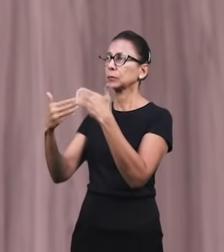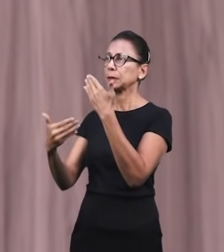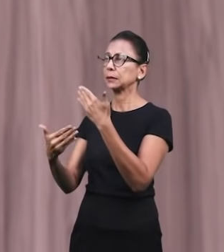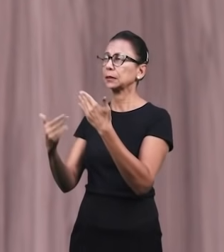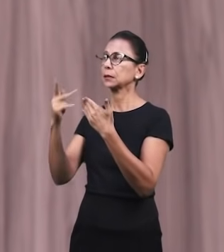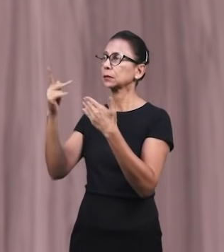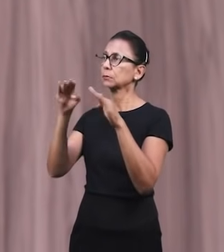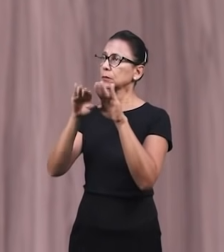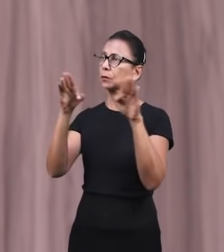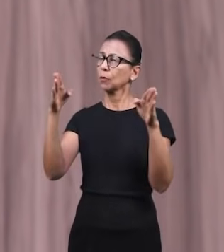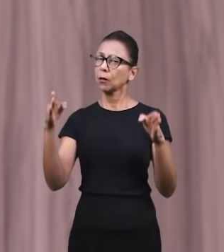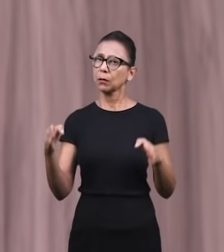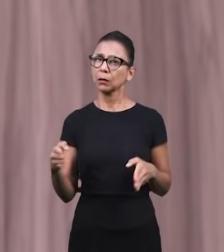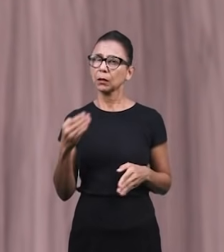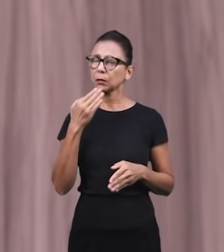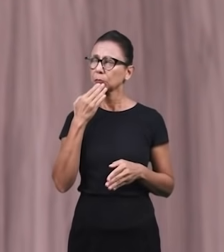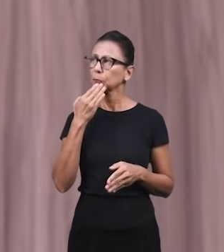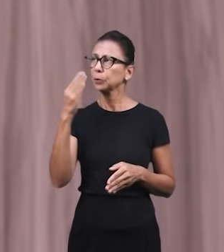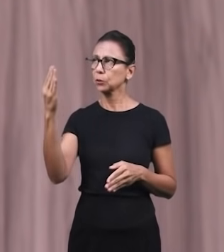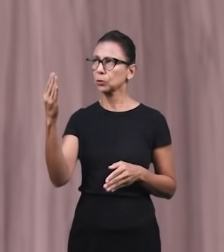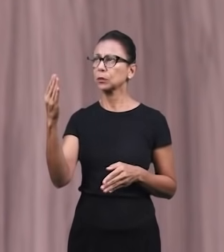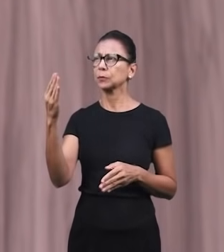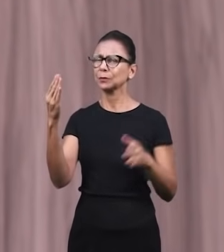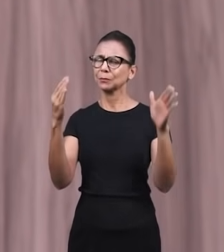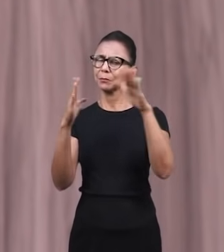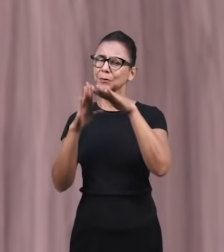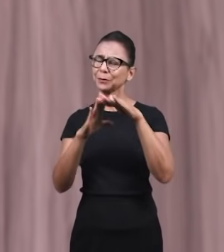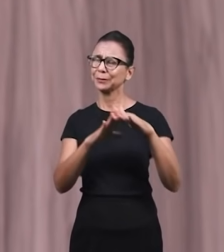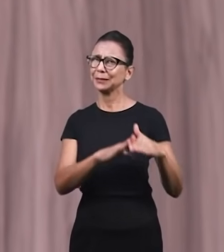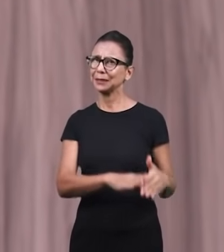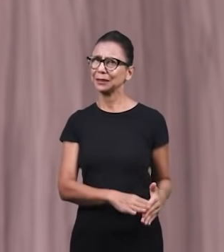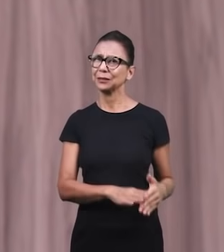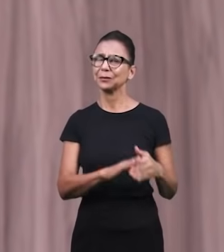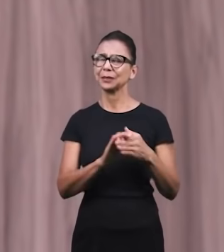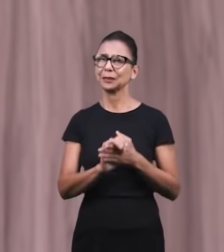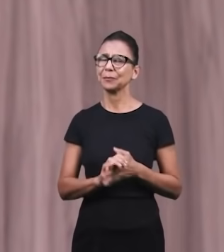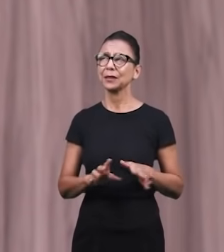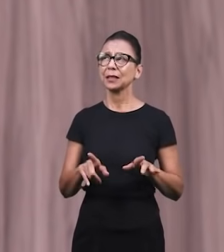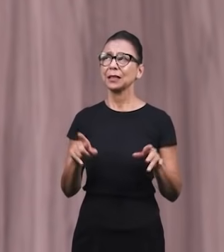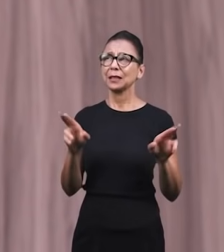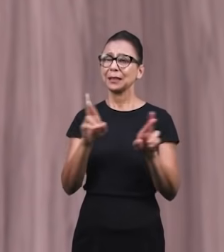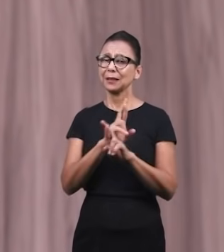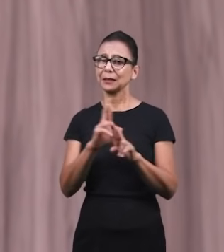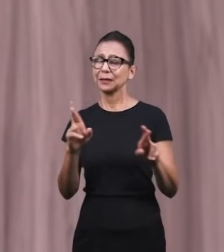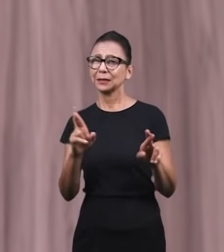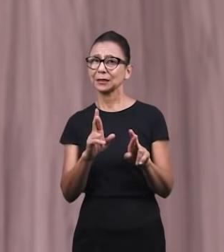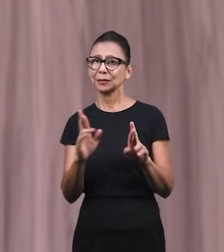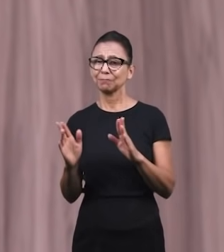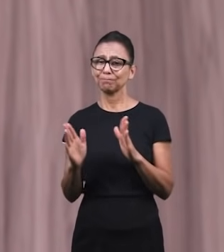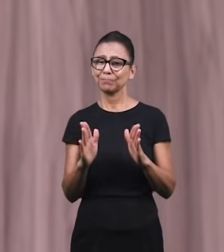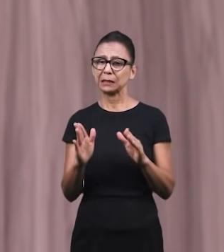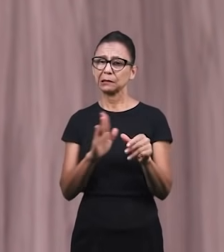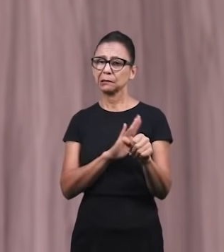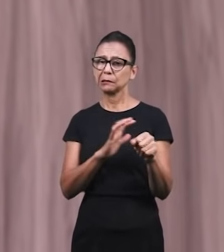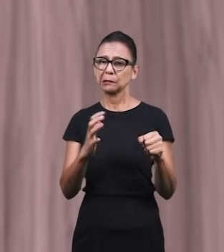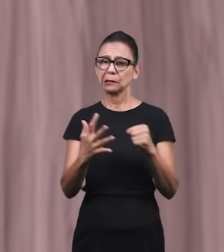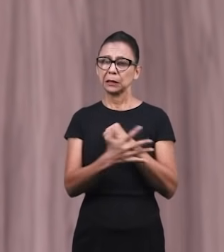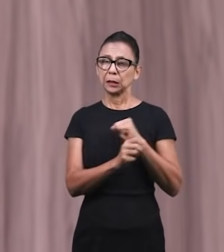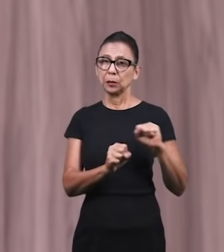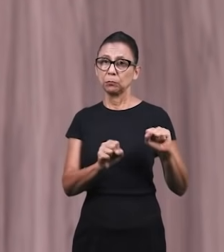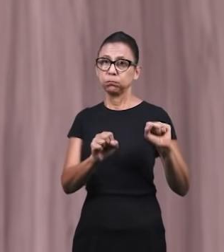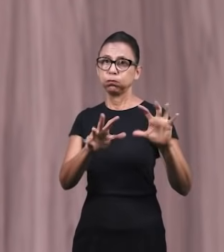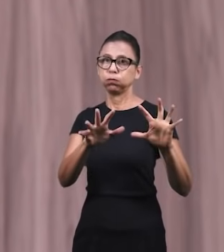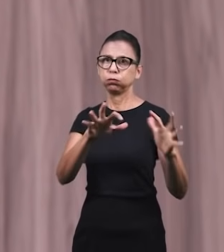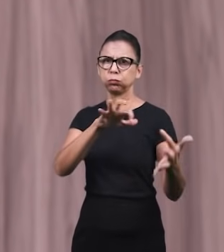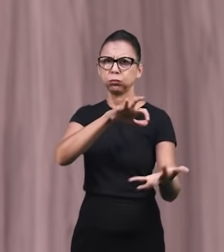diante do teu altar, pedindo o livramento da tua parte em relação a este momento de pandemia em que o